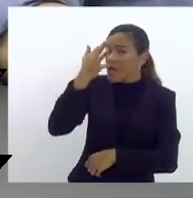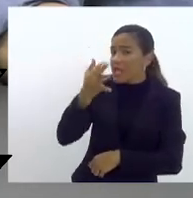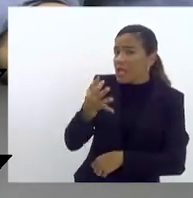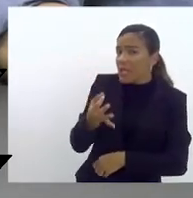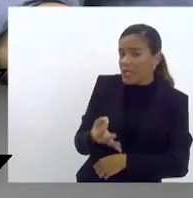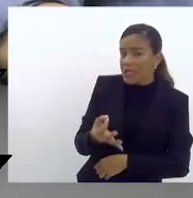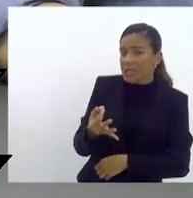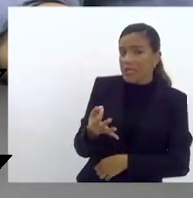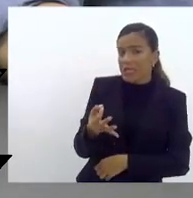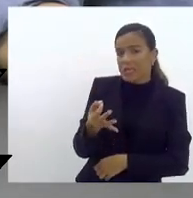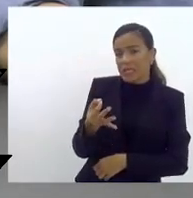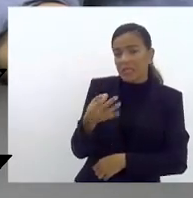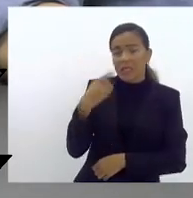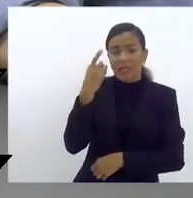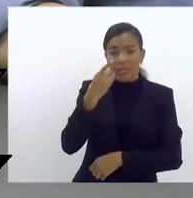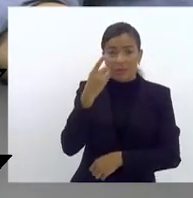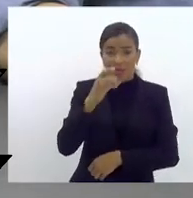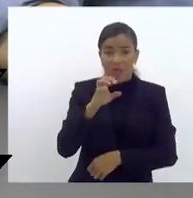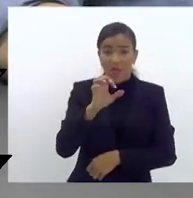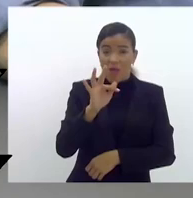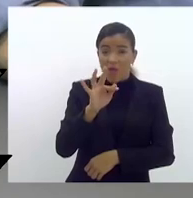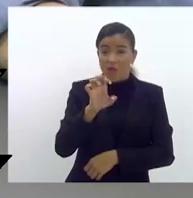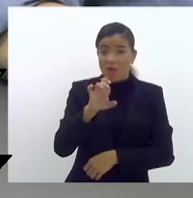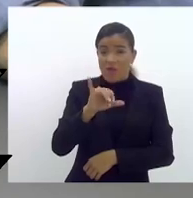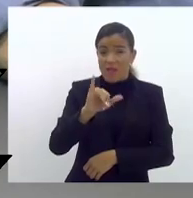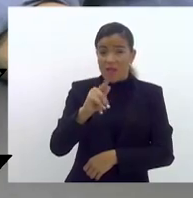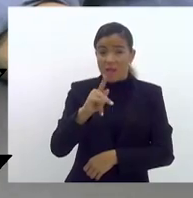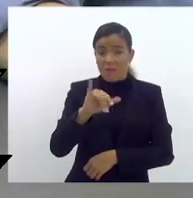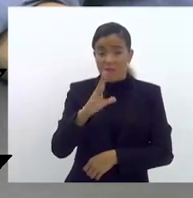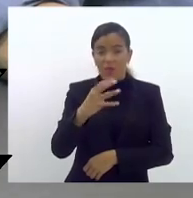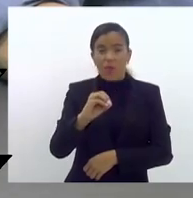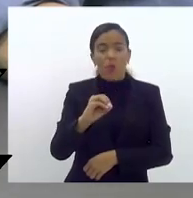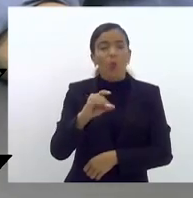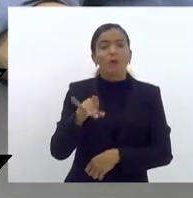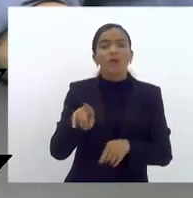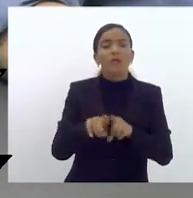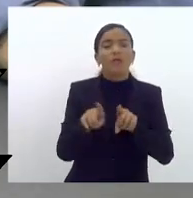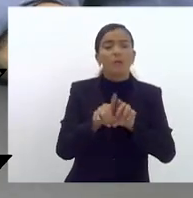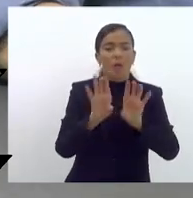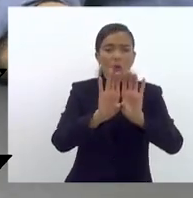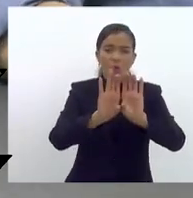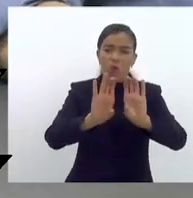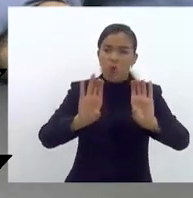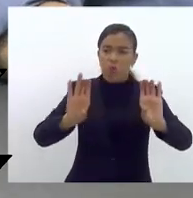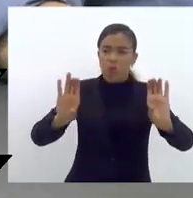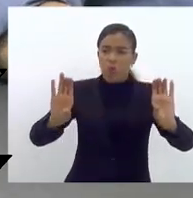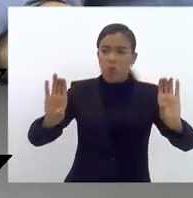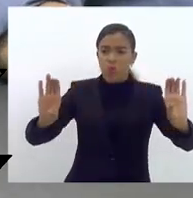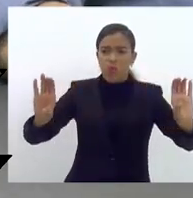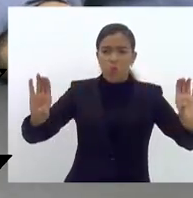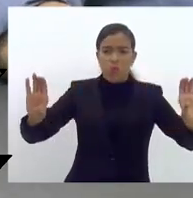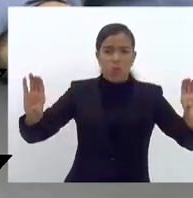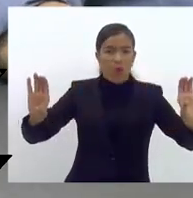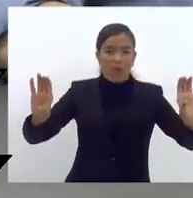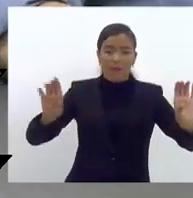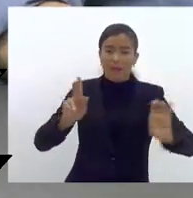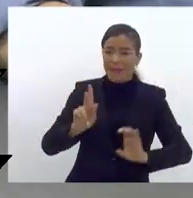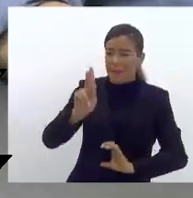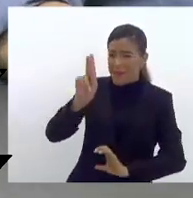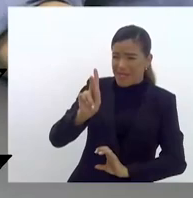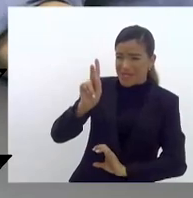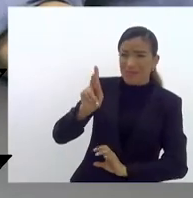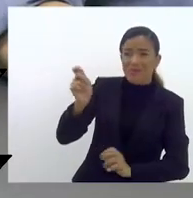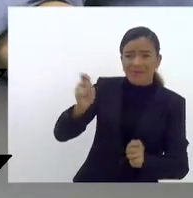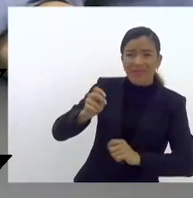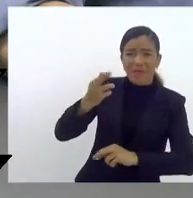Deputado Filipinho rádios que por exemplo os dutos da Petrobras era material reciclável Então na hora